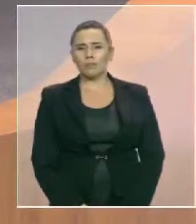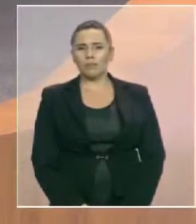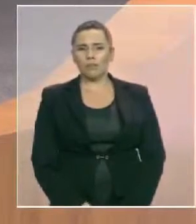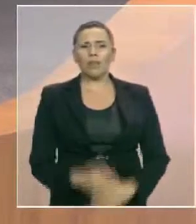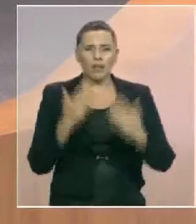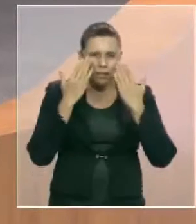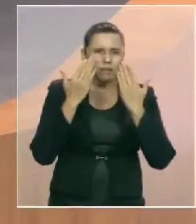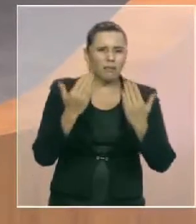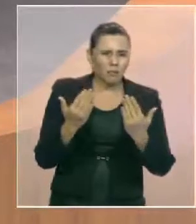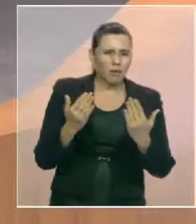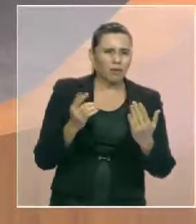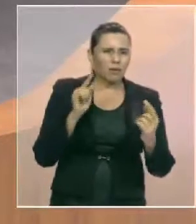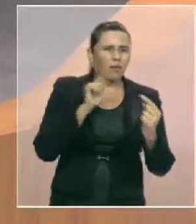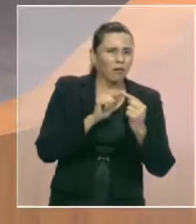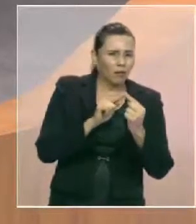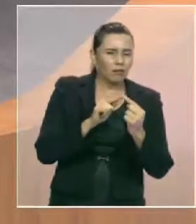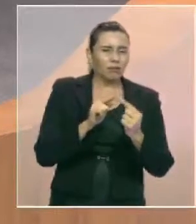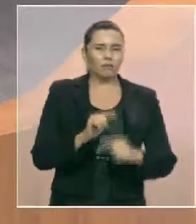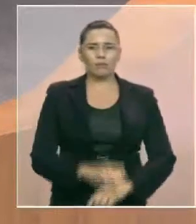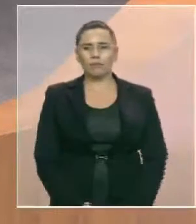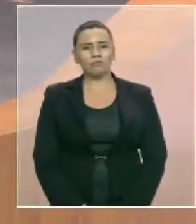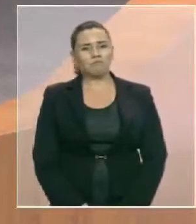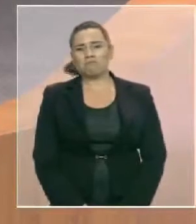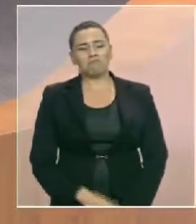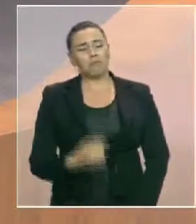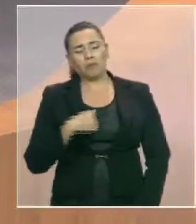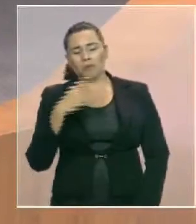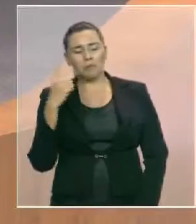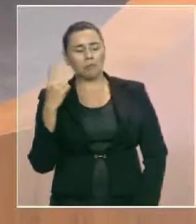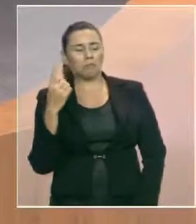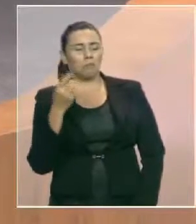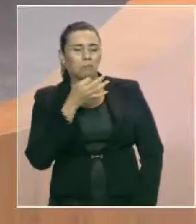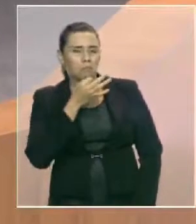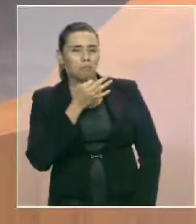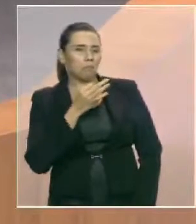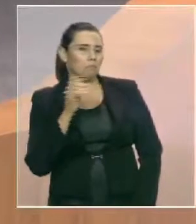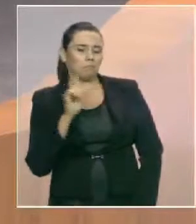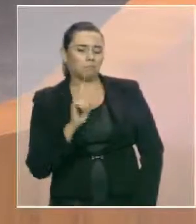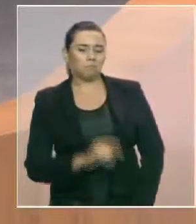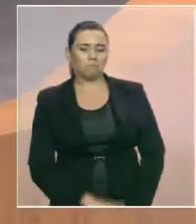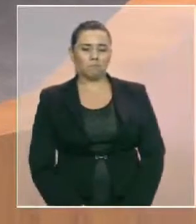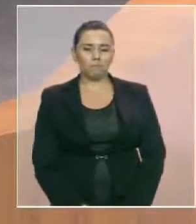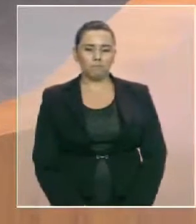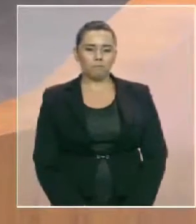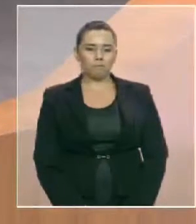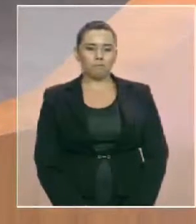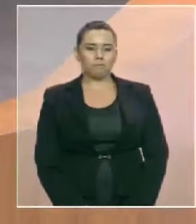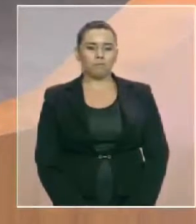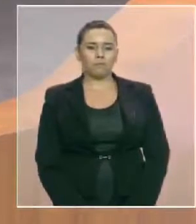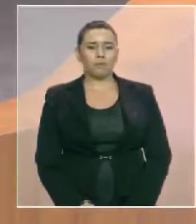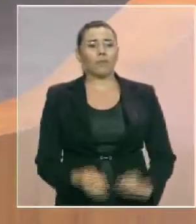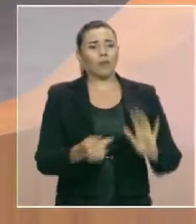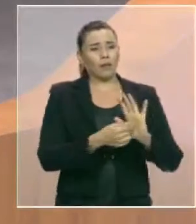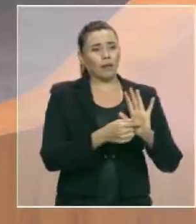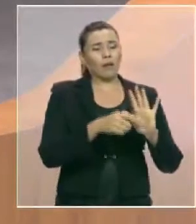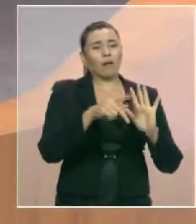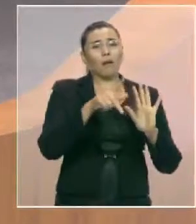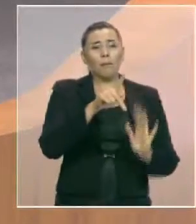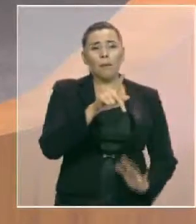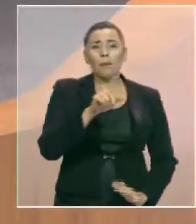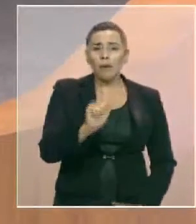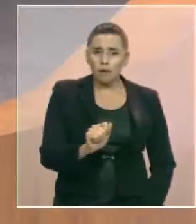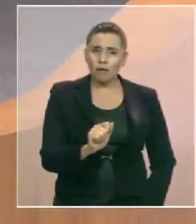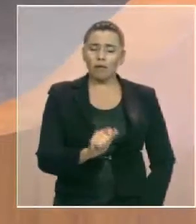Isso se aplica a esse projeto de lei PPA, mas em seguida vou subir para discutir também o PELOA, que está em